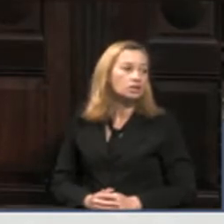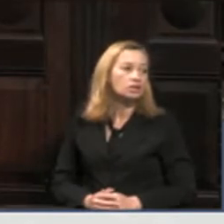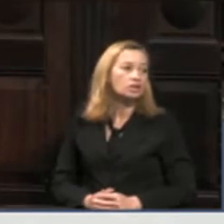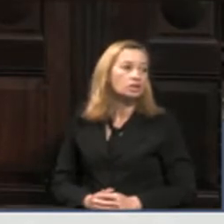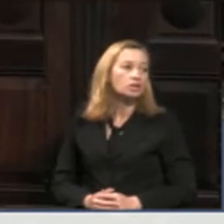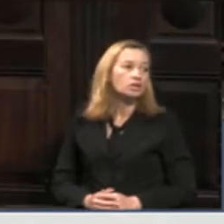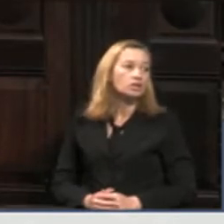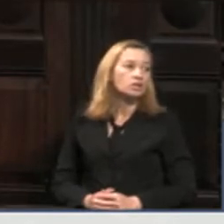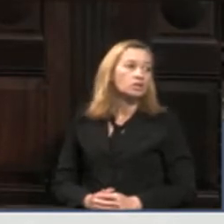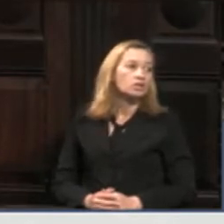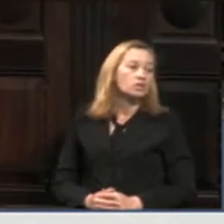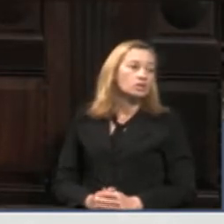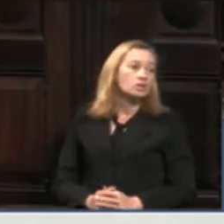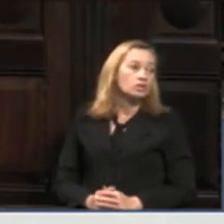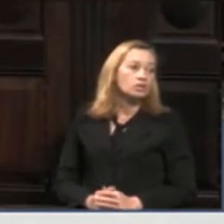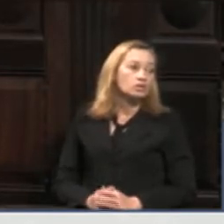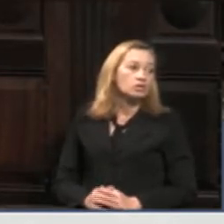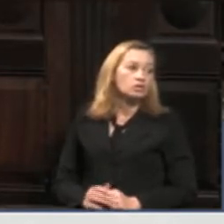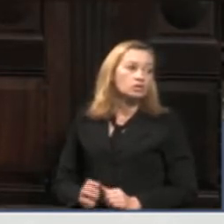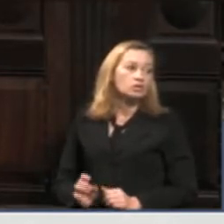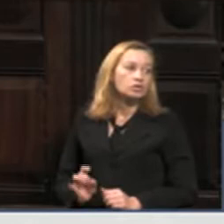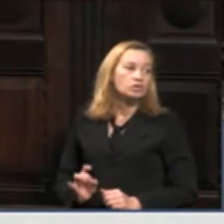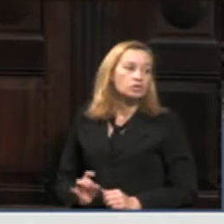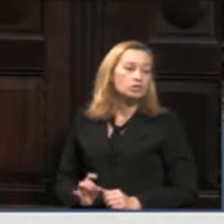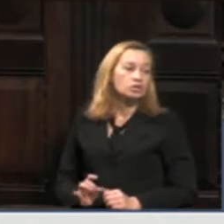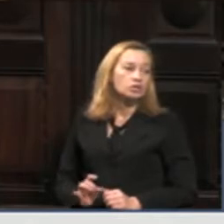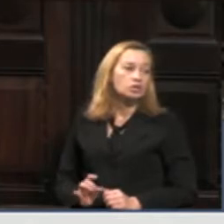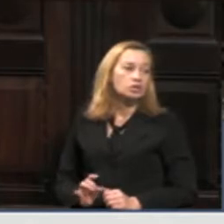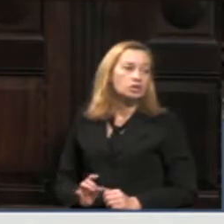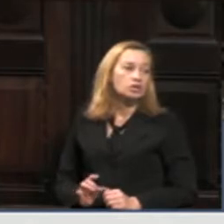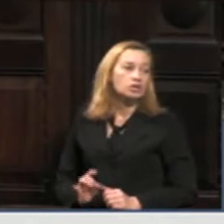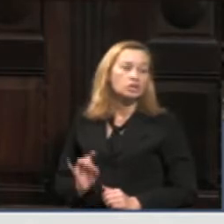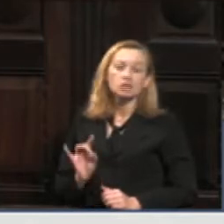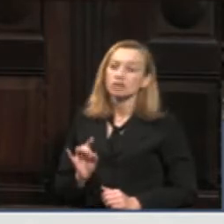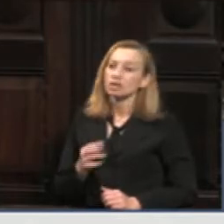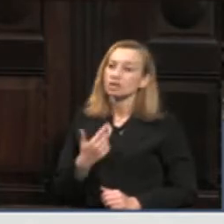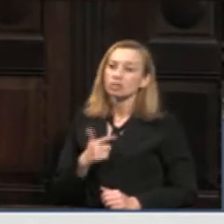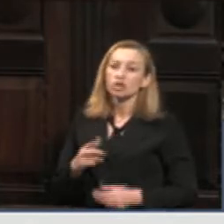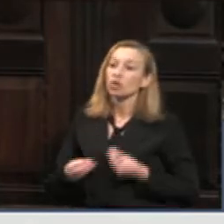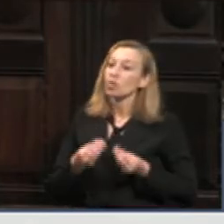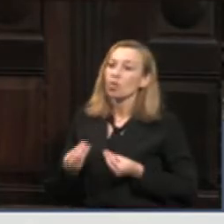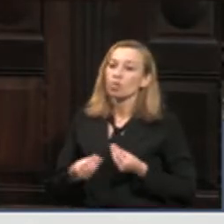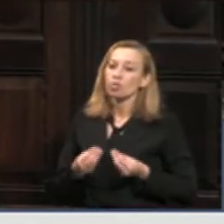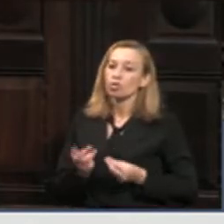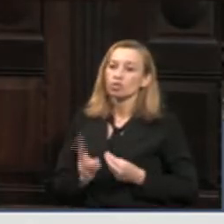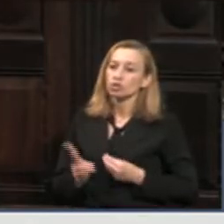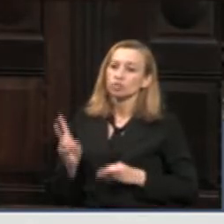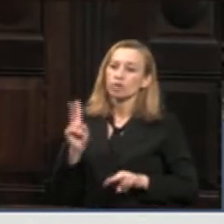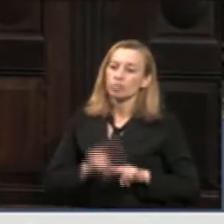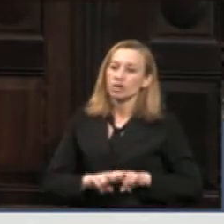julgado quando em relação a ela não cabe mais recurso.